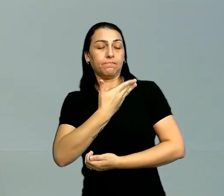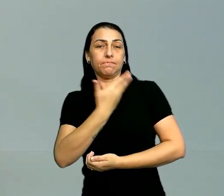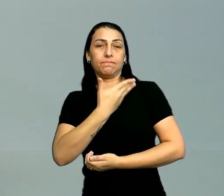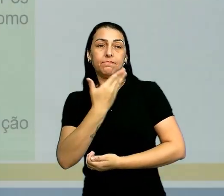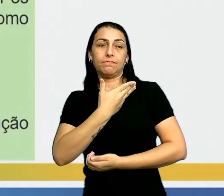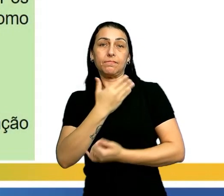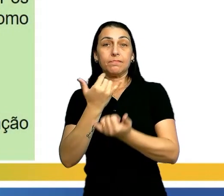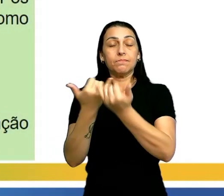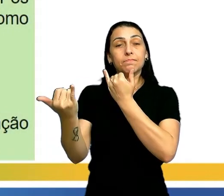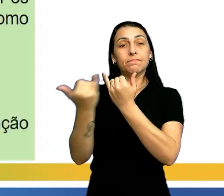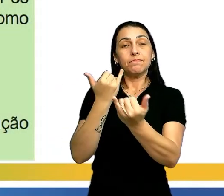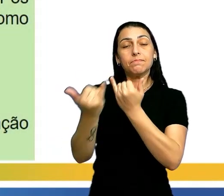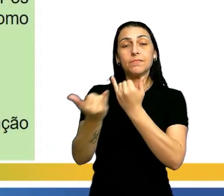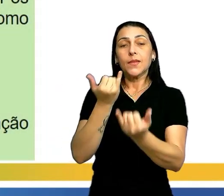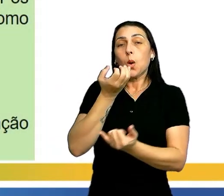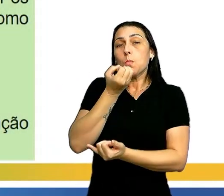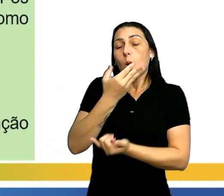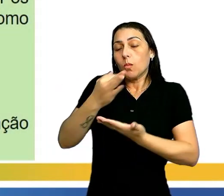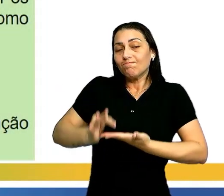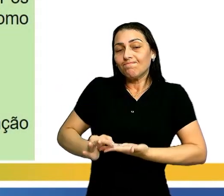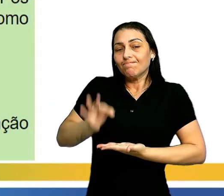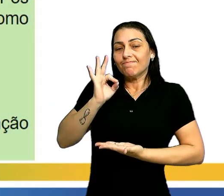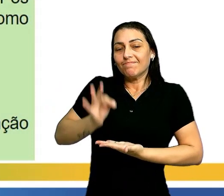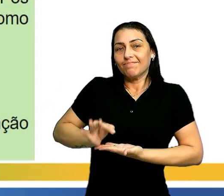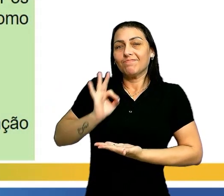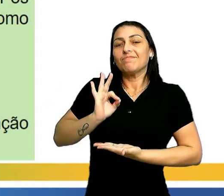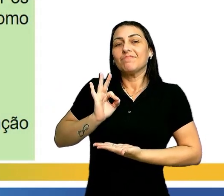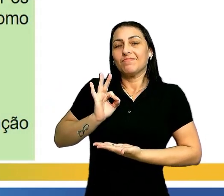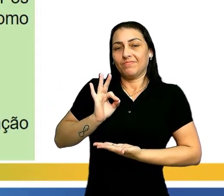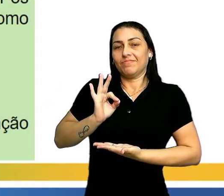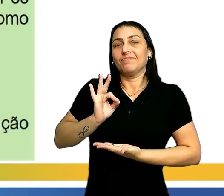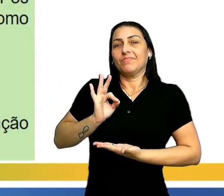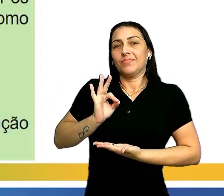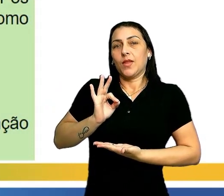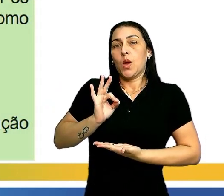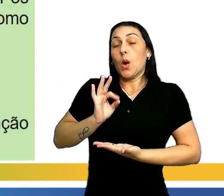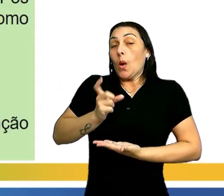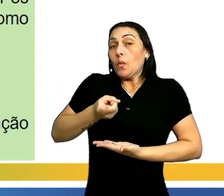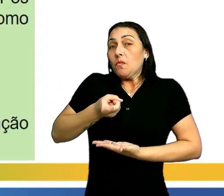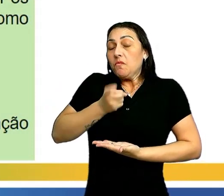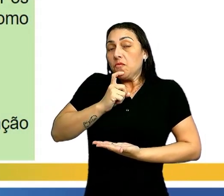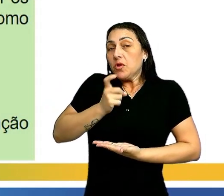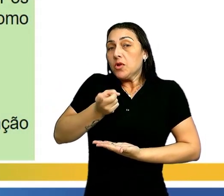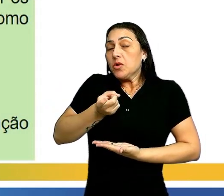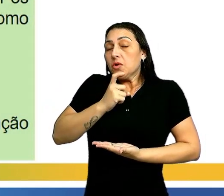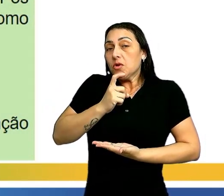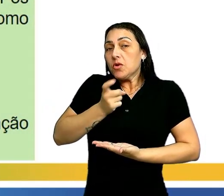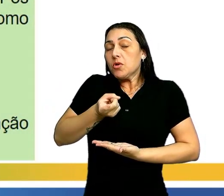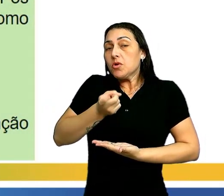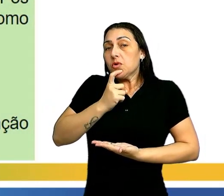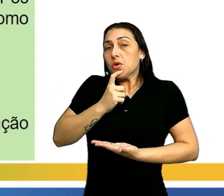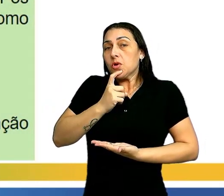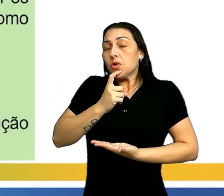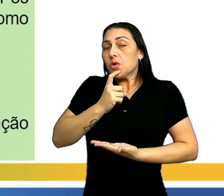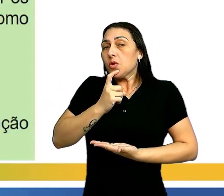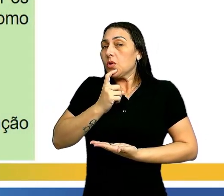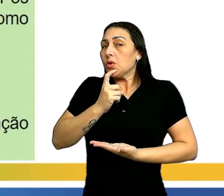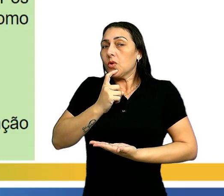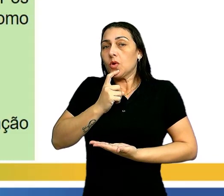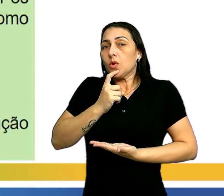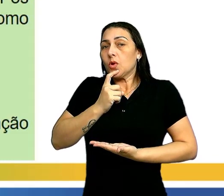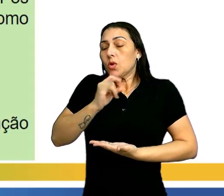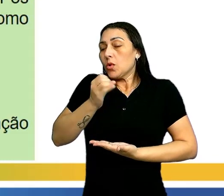é semelhante a um bom café. Uma vez frio, não se reaquece sem perder bastante